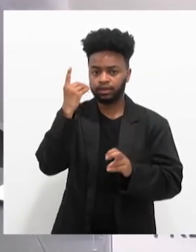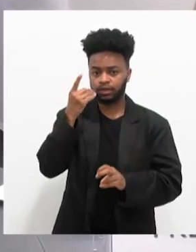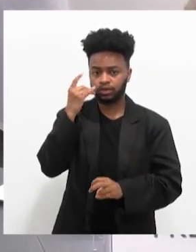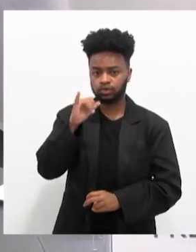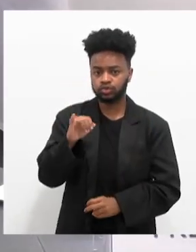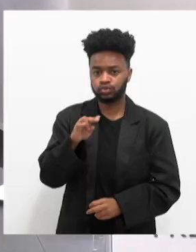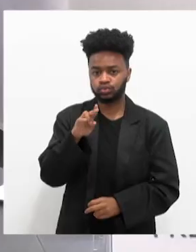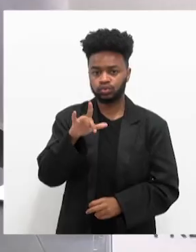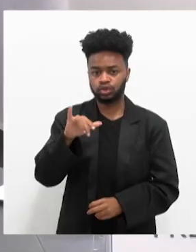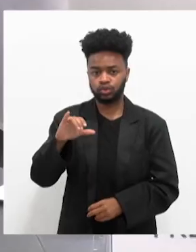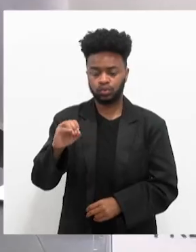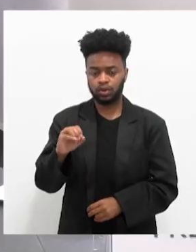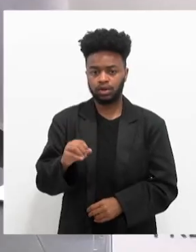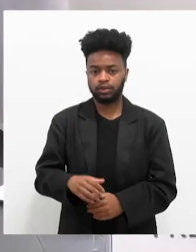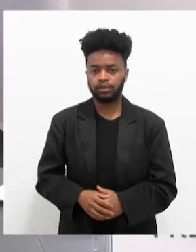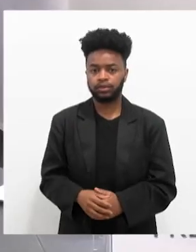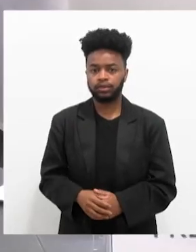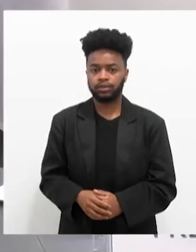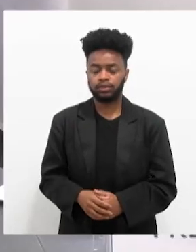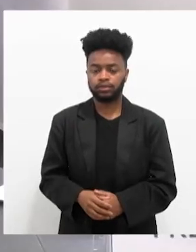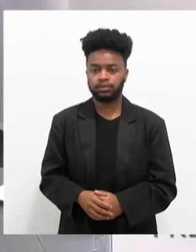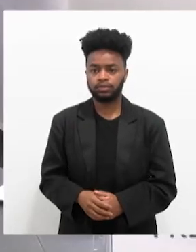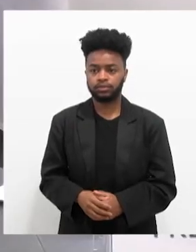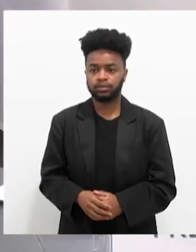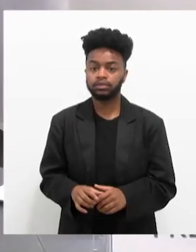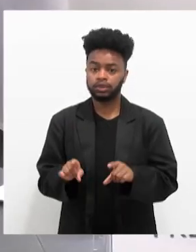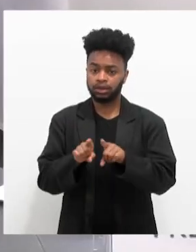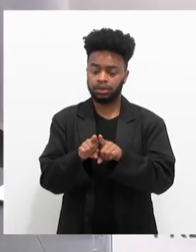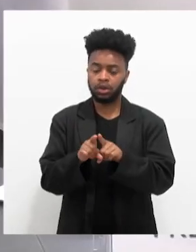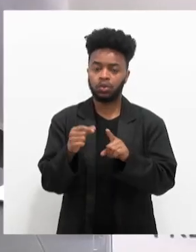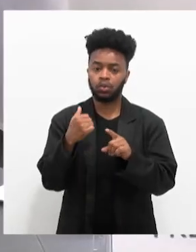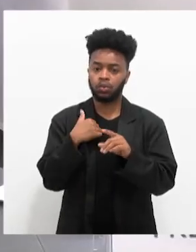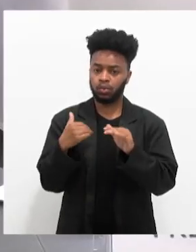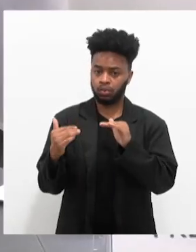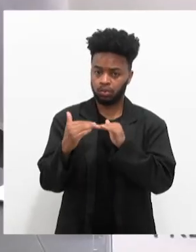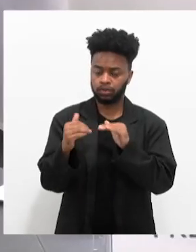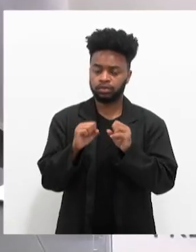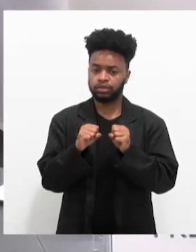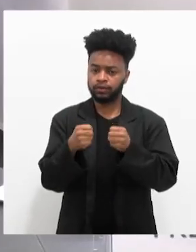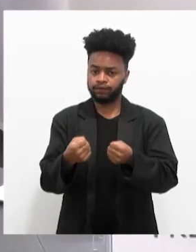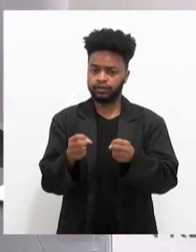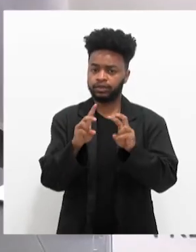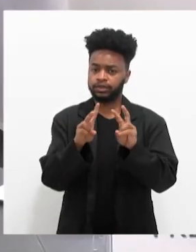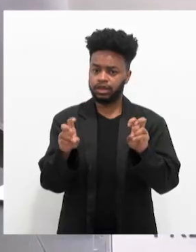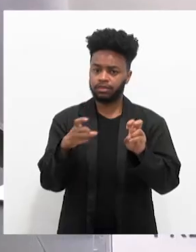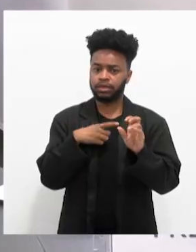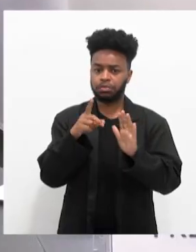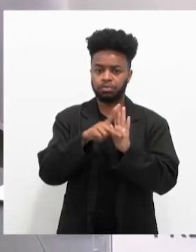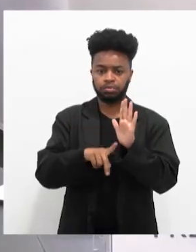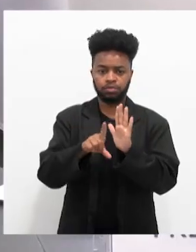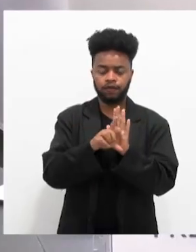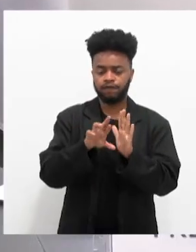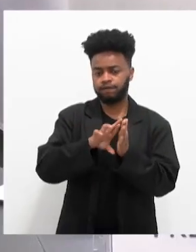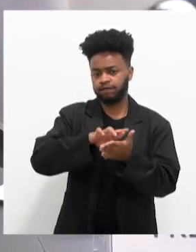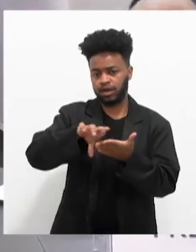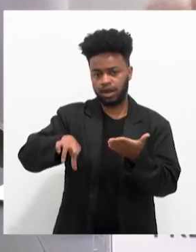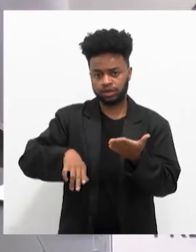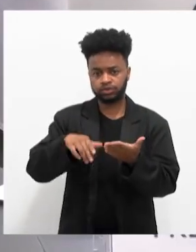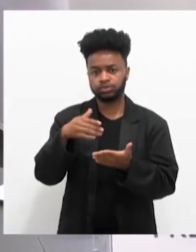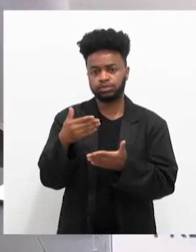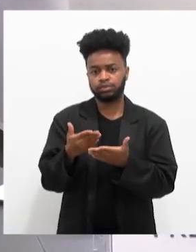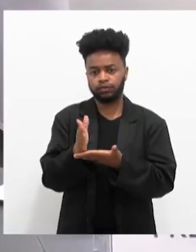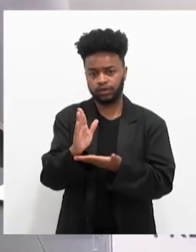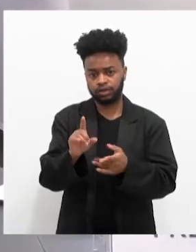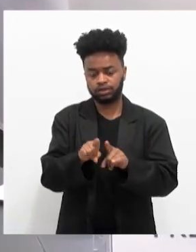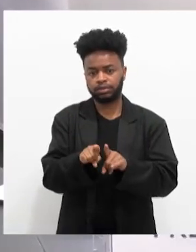de legislar sobre o tema. Também sou um adepto e defensor da pauta, tenho inúmeros projetos de lei e leis já aprovadas